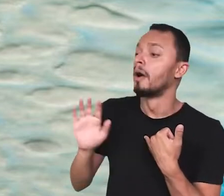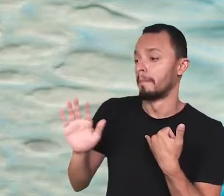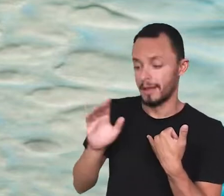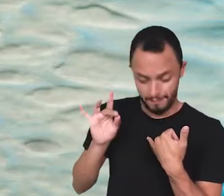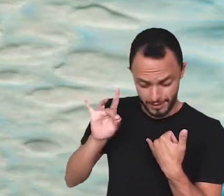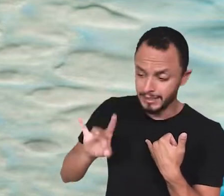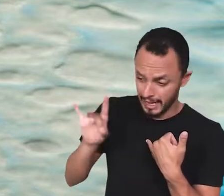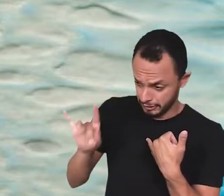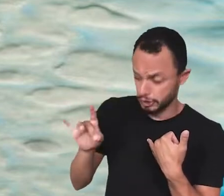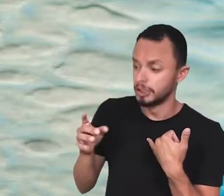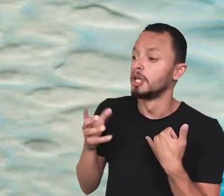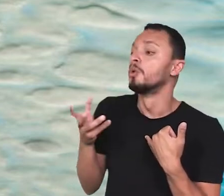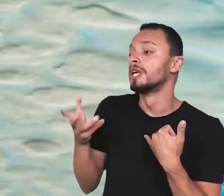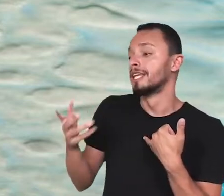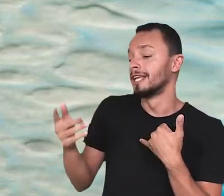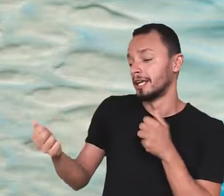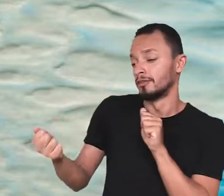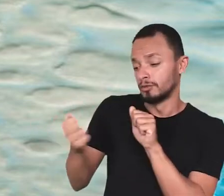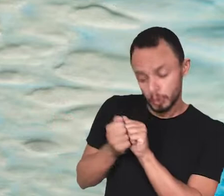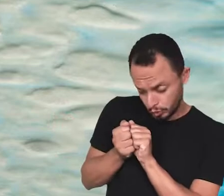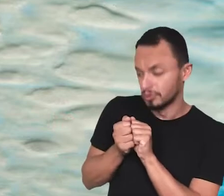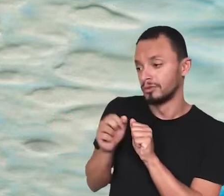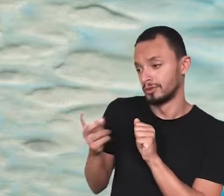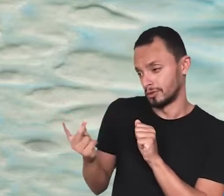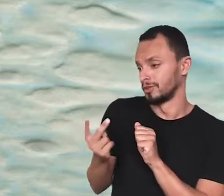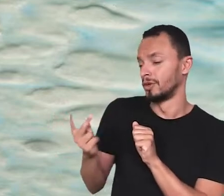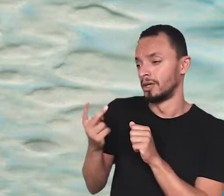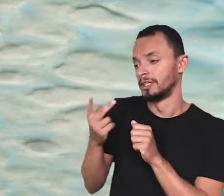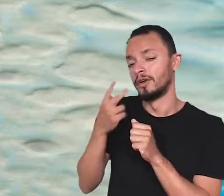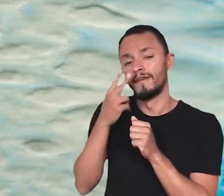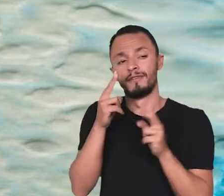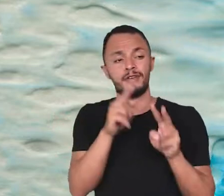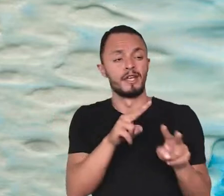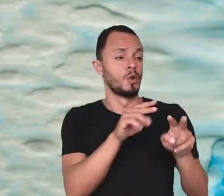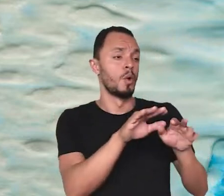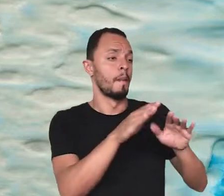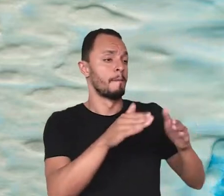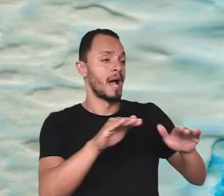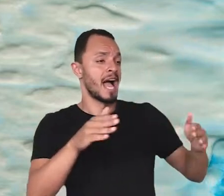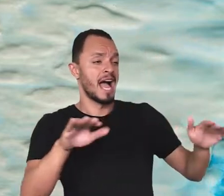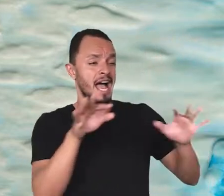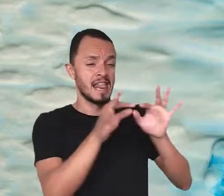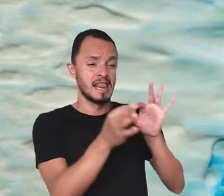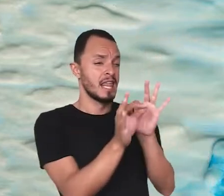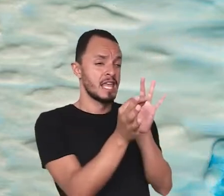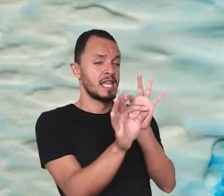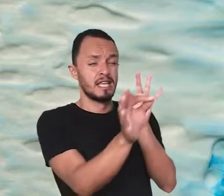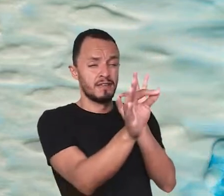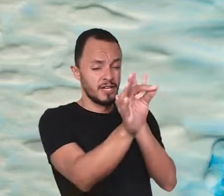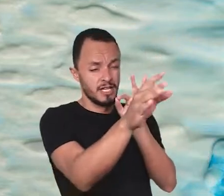Mas a verdade é que eu queria você aqui comigo. Olhando pra esse mar,